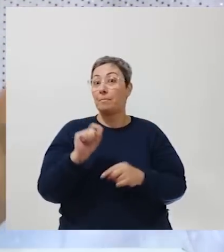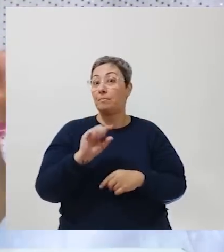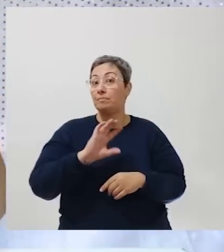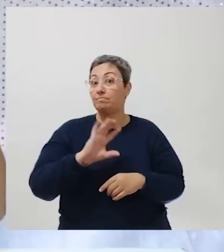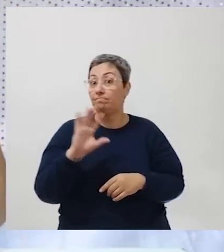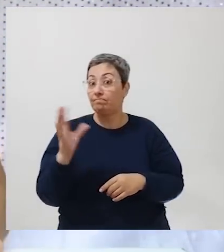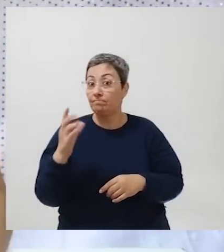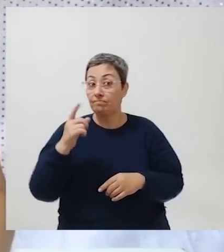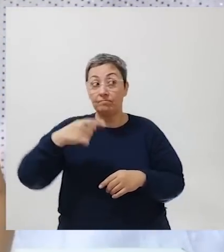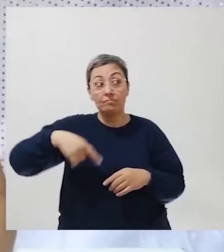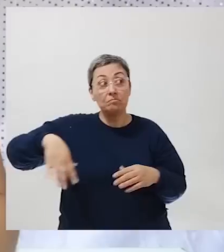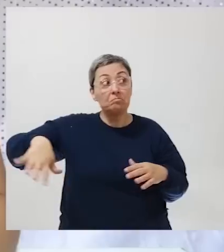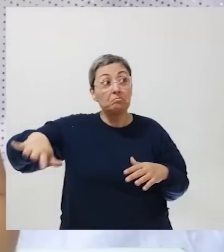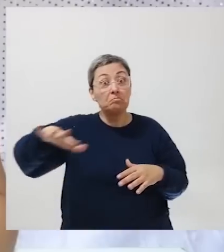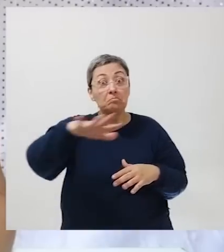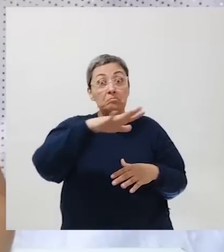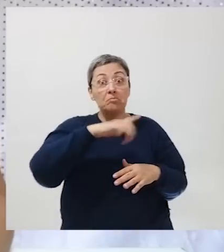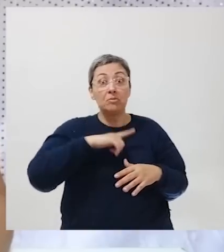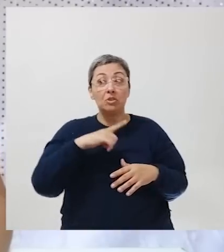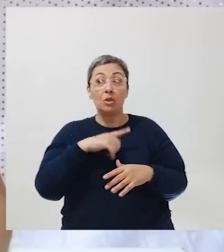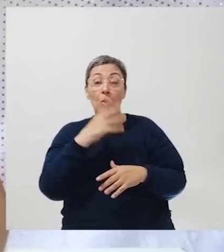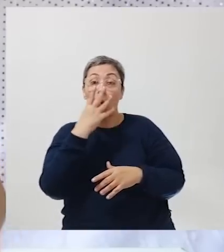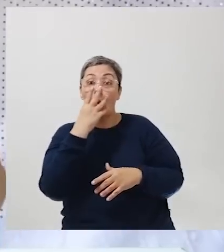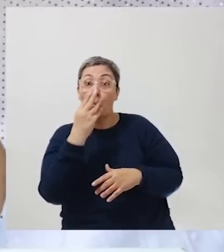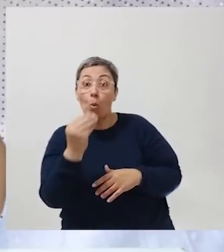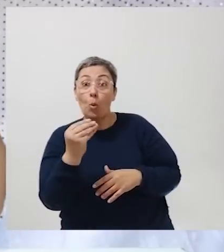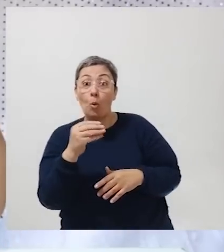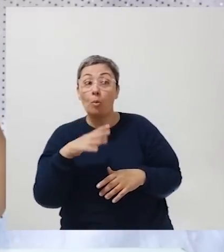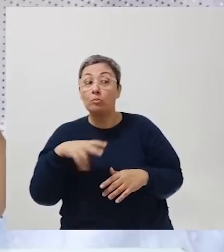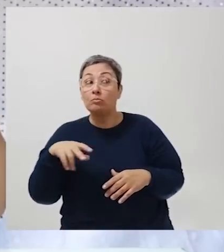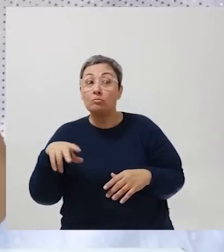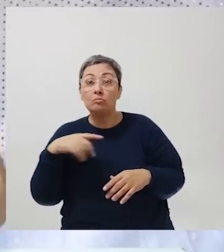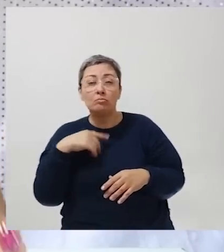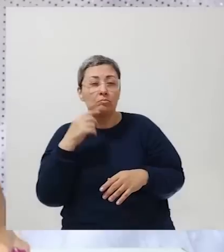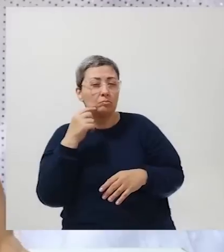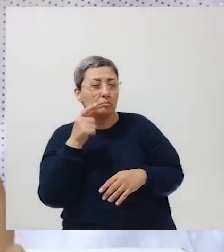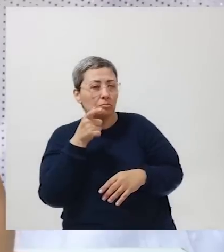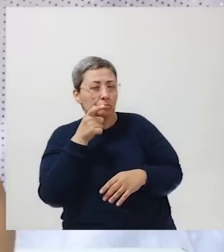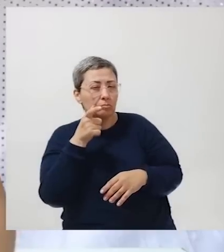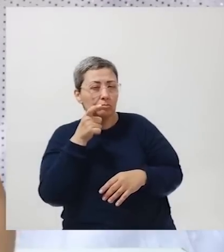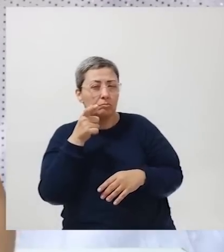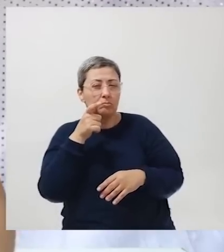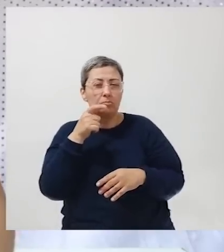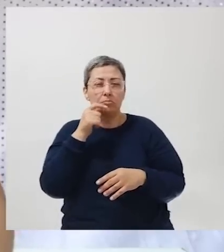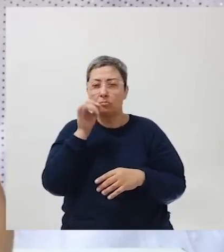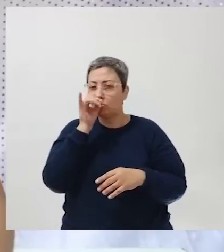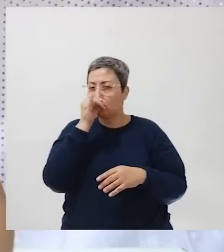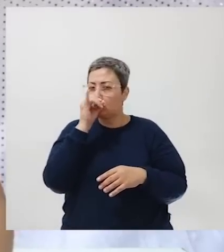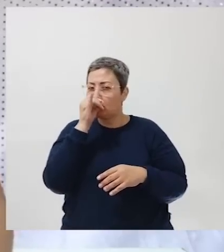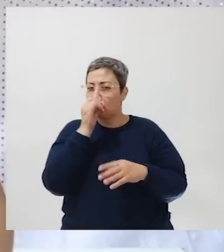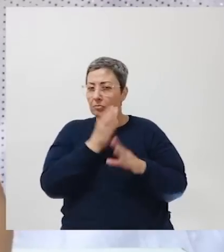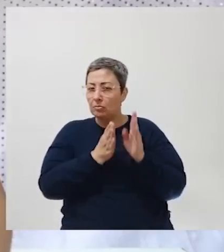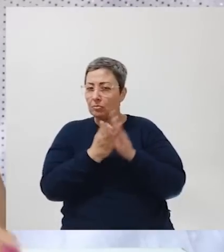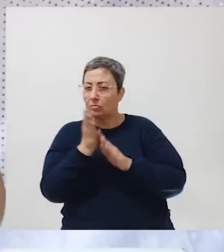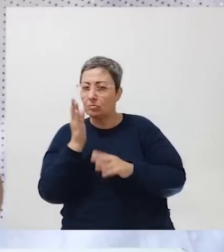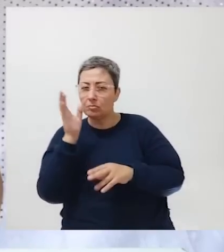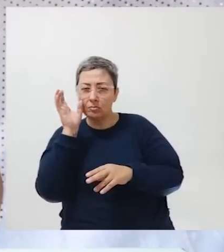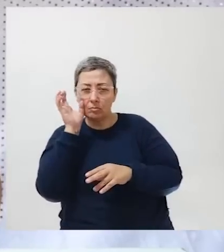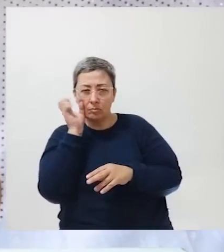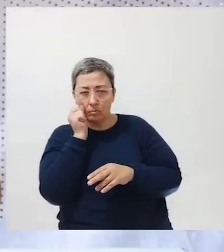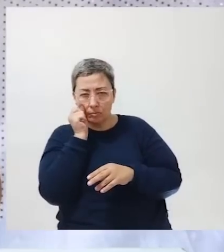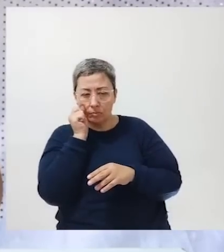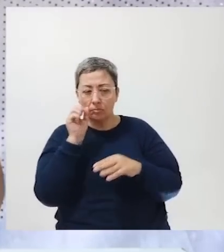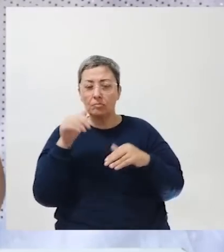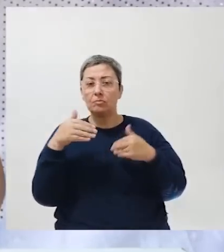que por ali passava um lobo e observou que o porquinho foi dormir.